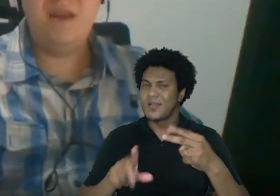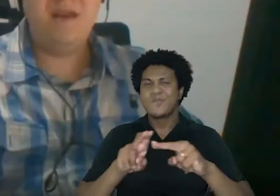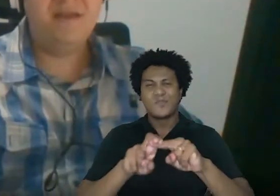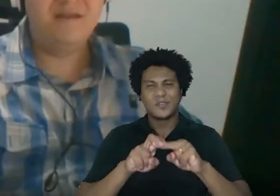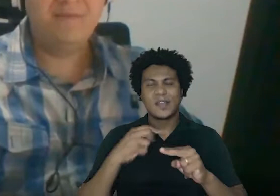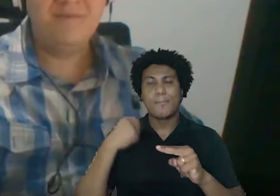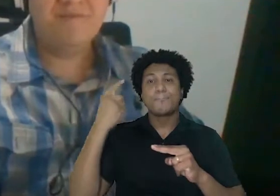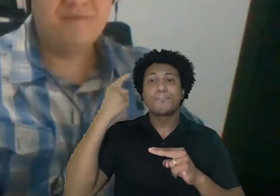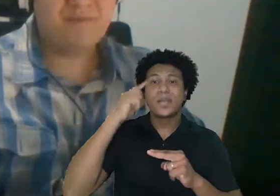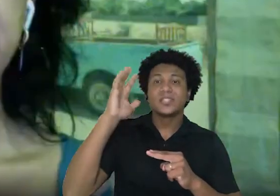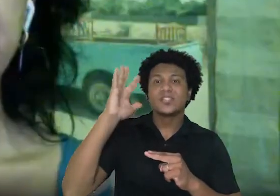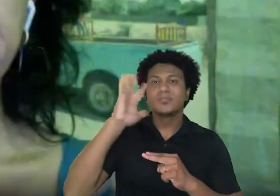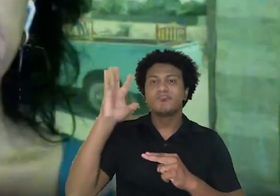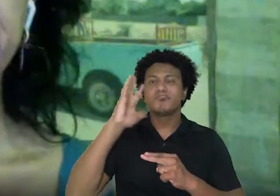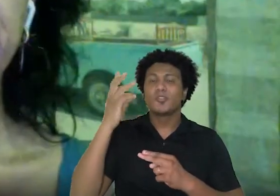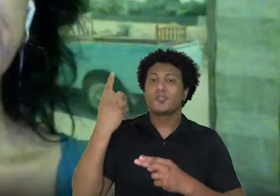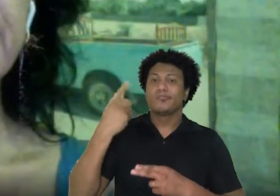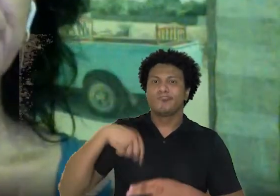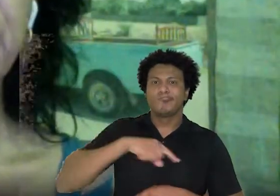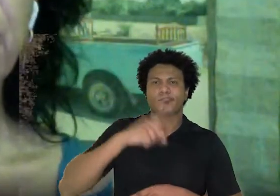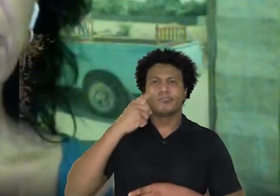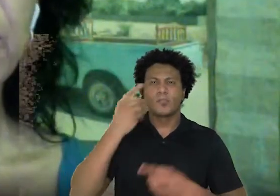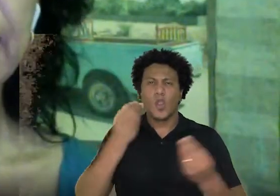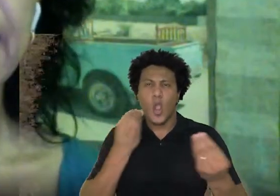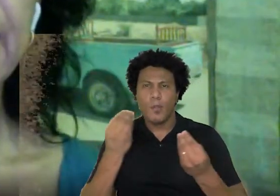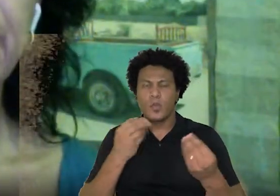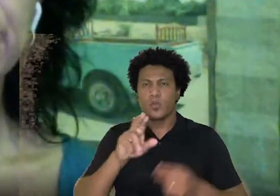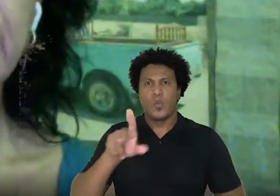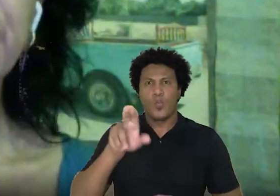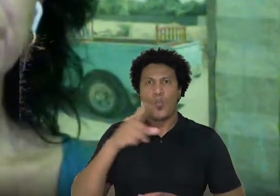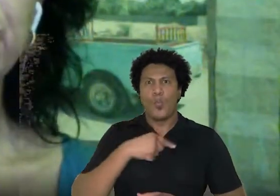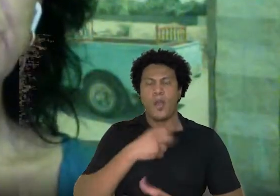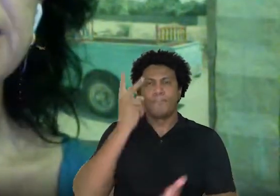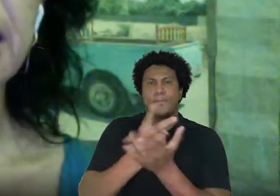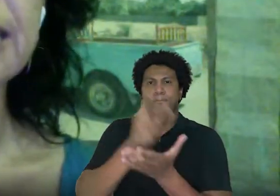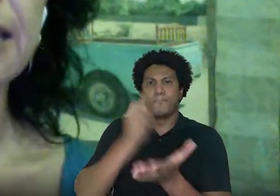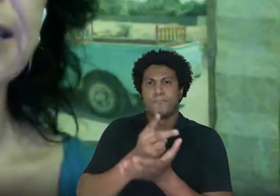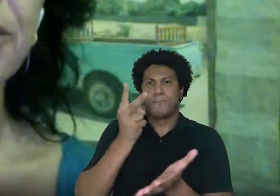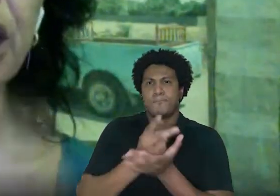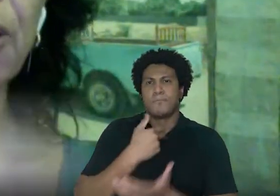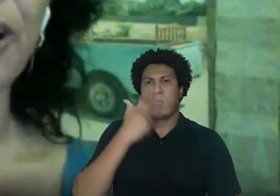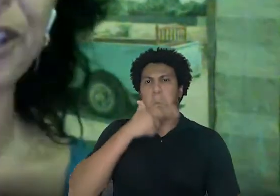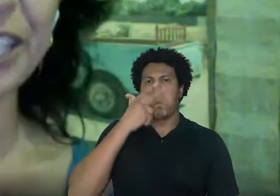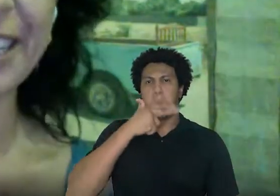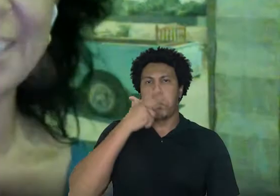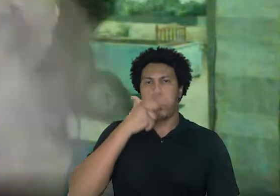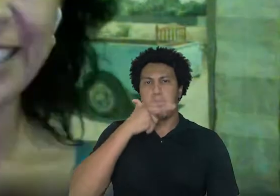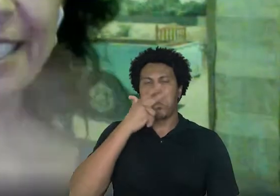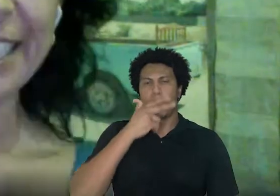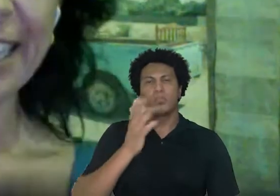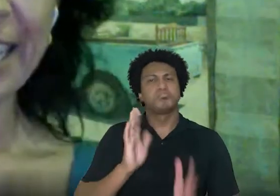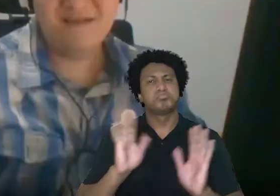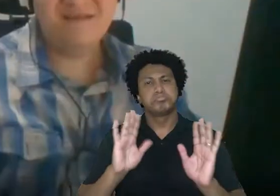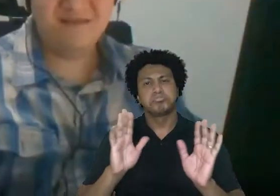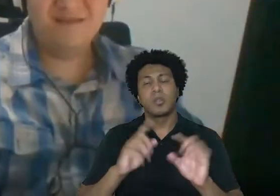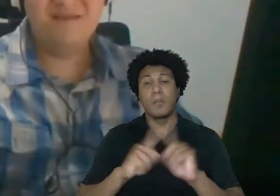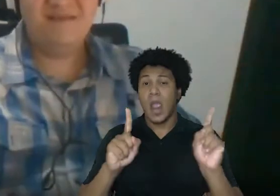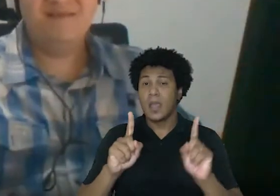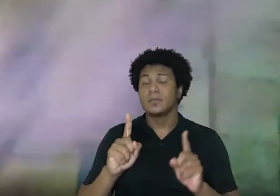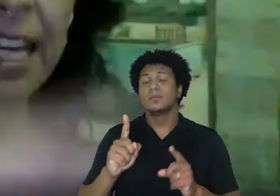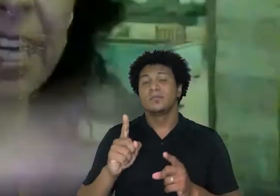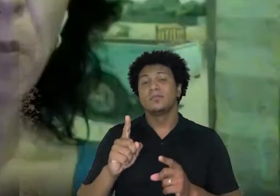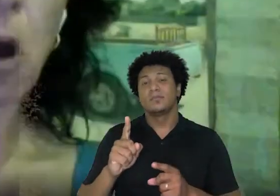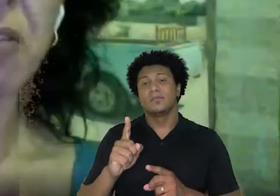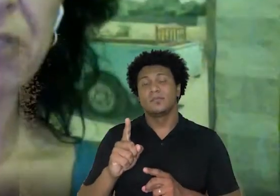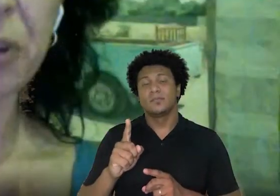linguagem diferente. Exatamente. O que dialoga, né? O tempo todo pensar nessa dialógica, né? Em que a